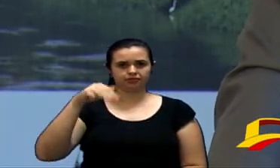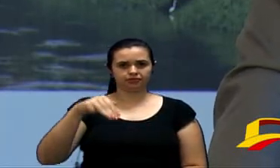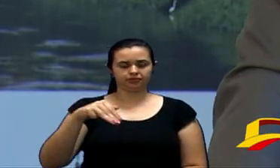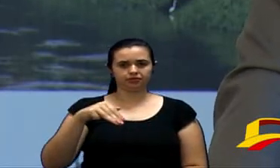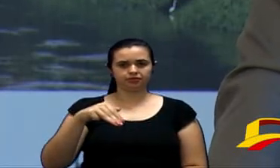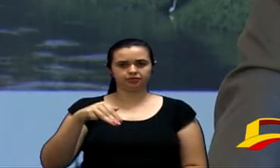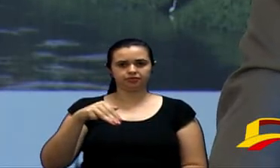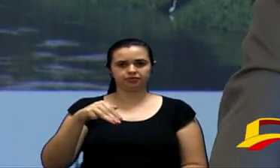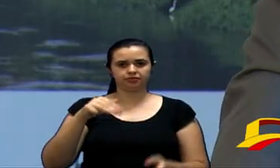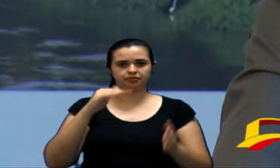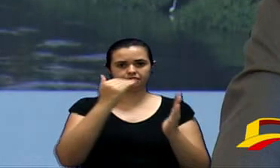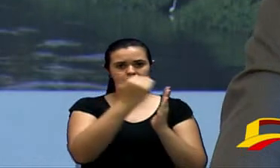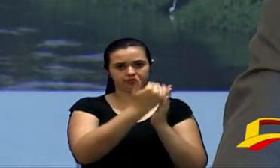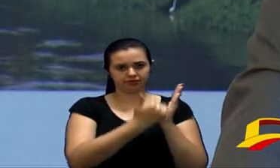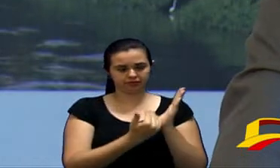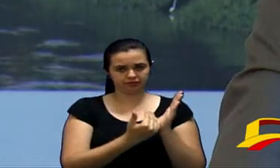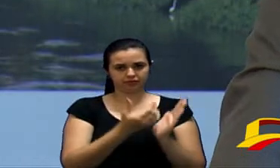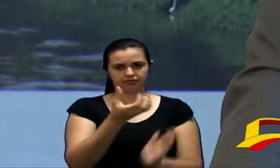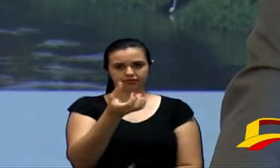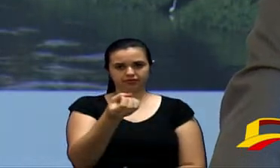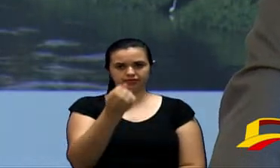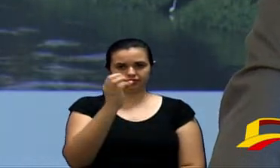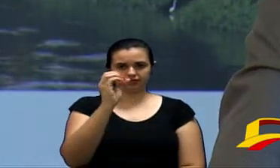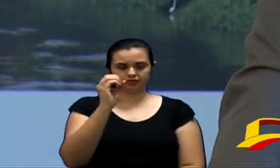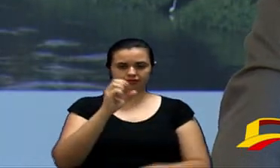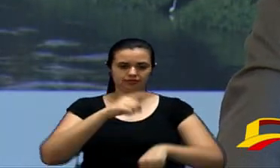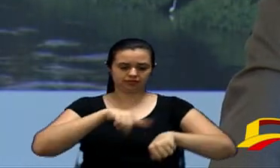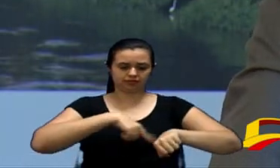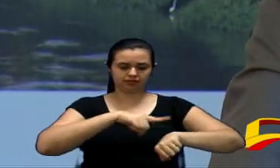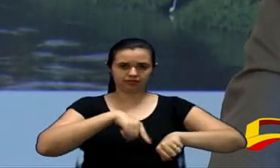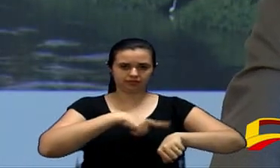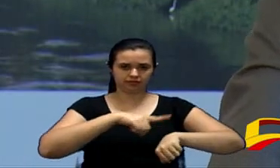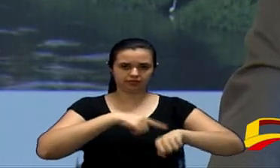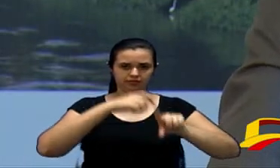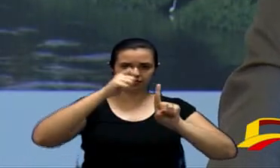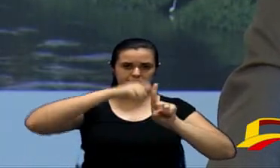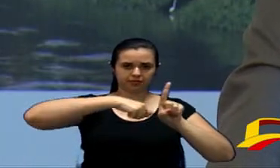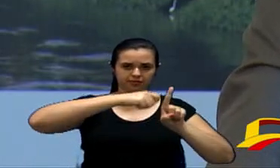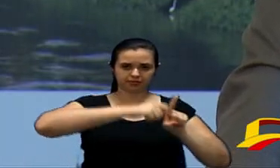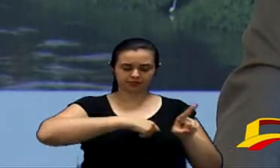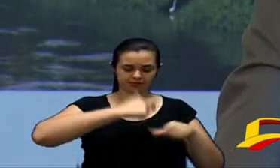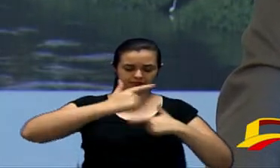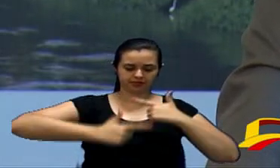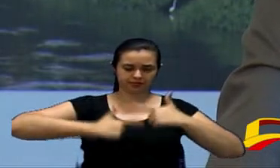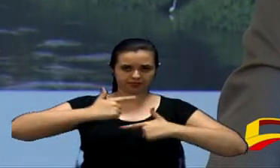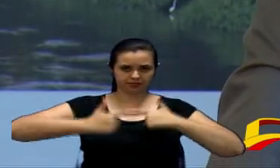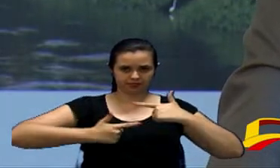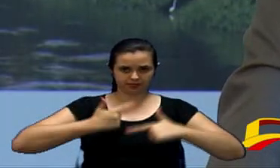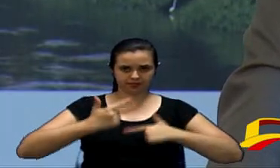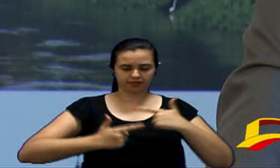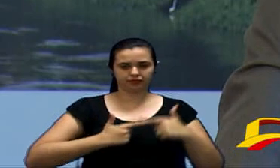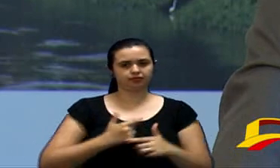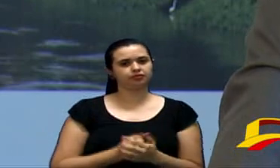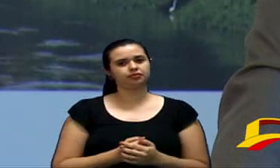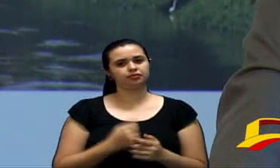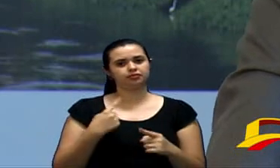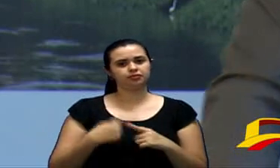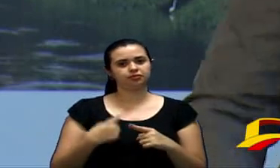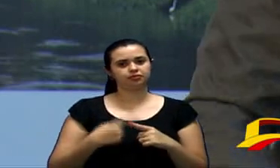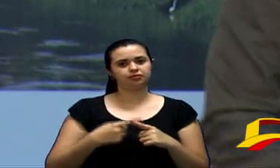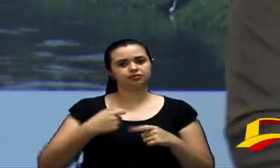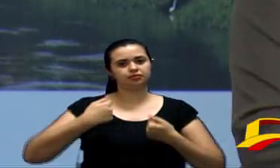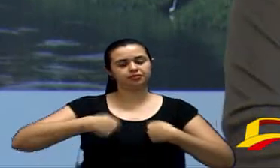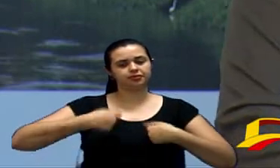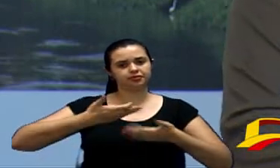pouco para 60 horas mensais de atividade delegada. E por quê? A gente tem a situação da